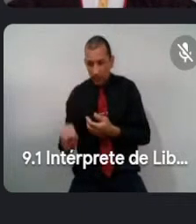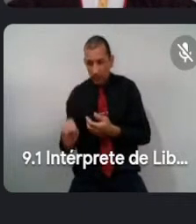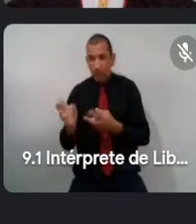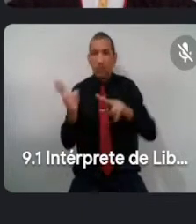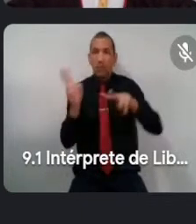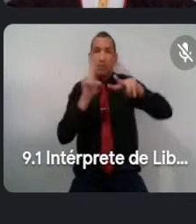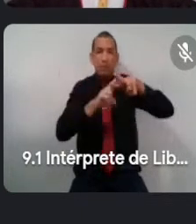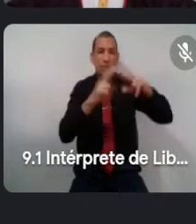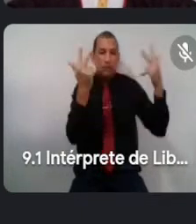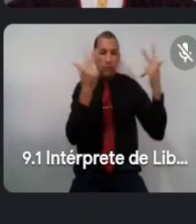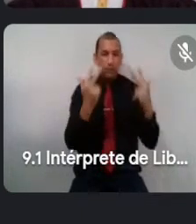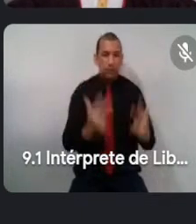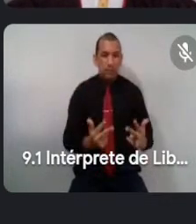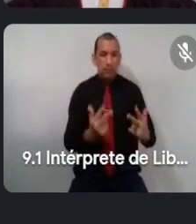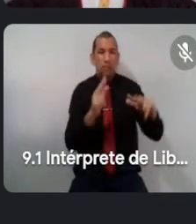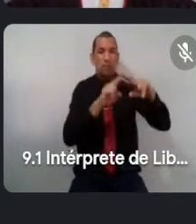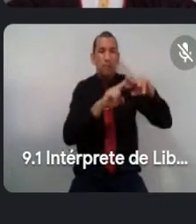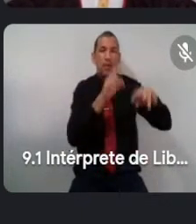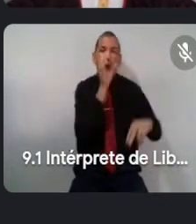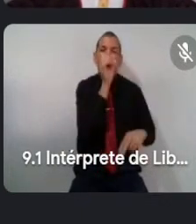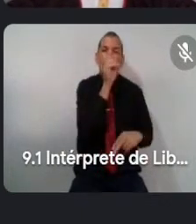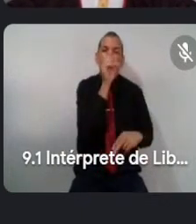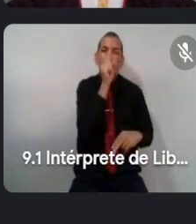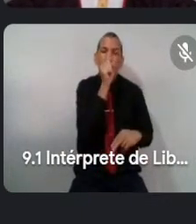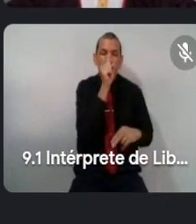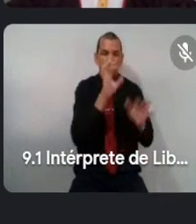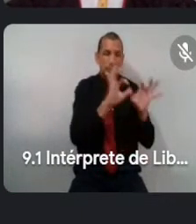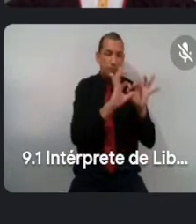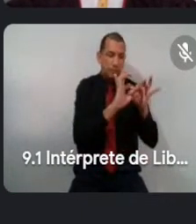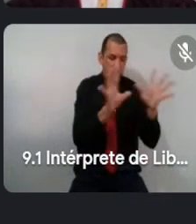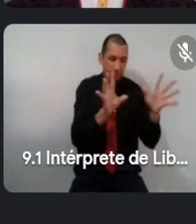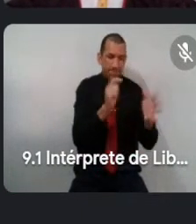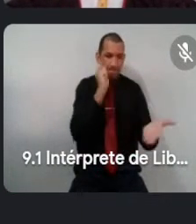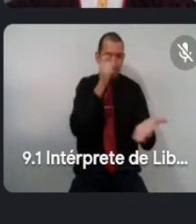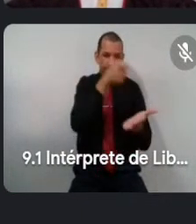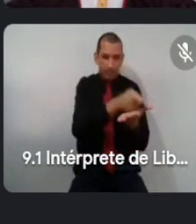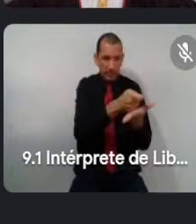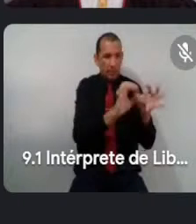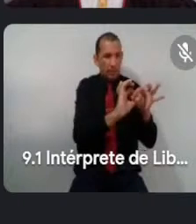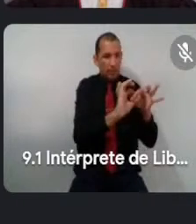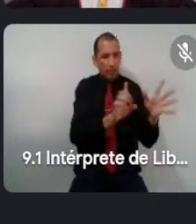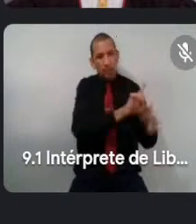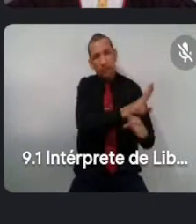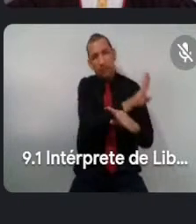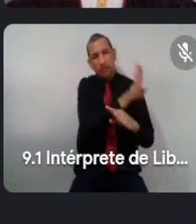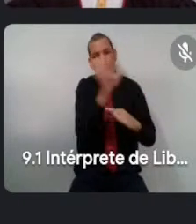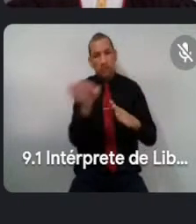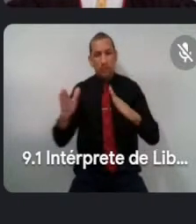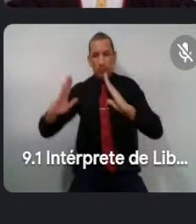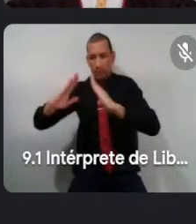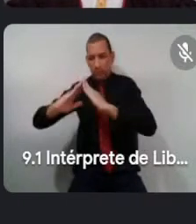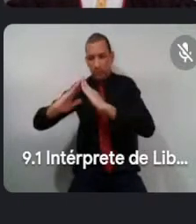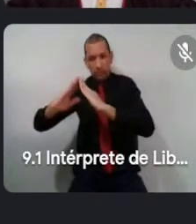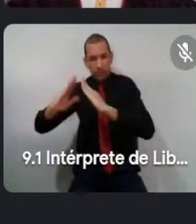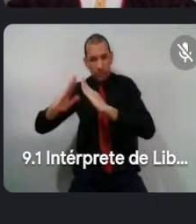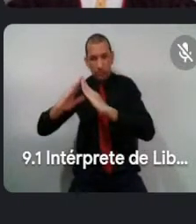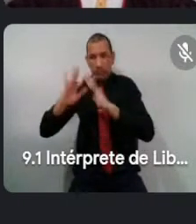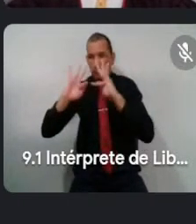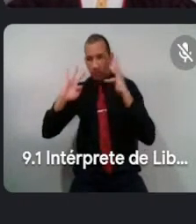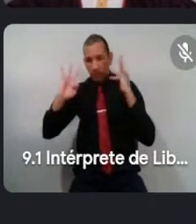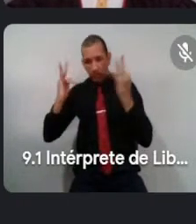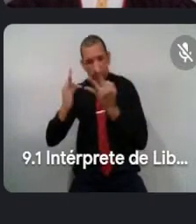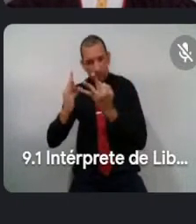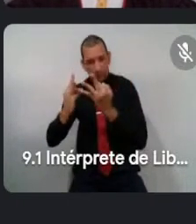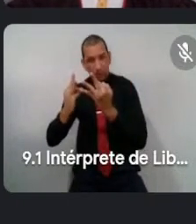ficou custodiado até no sábado saiu pagou fiança e saiu foi direto para sua residência para o seio da sua família